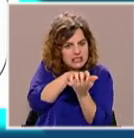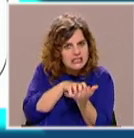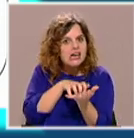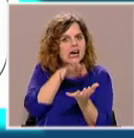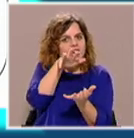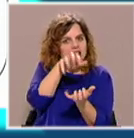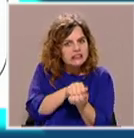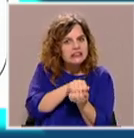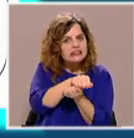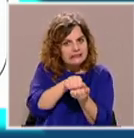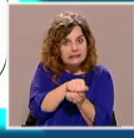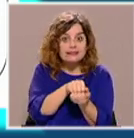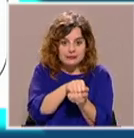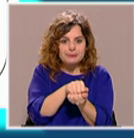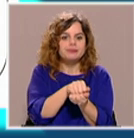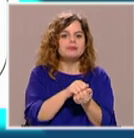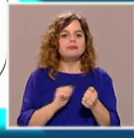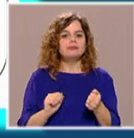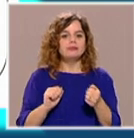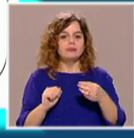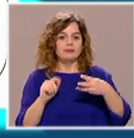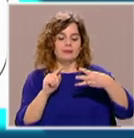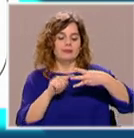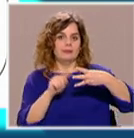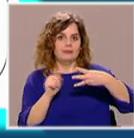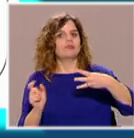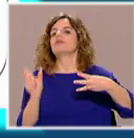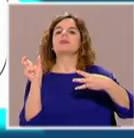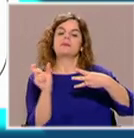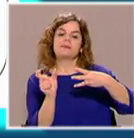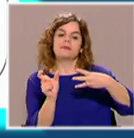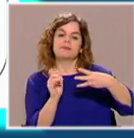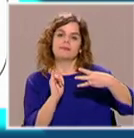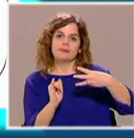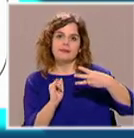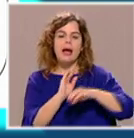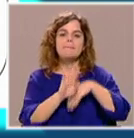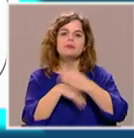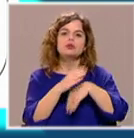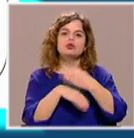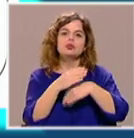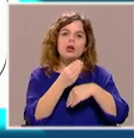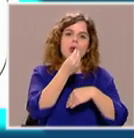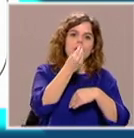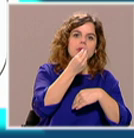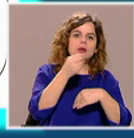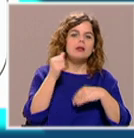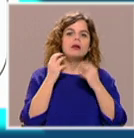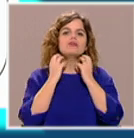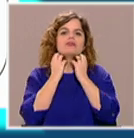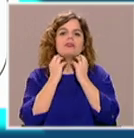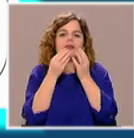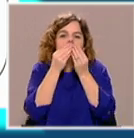A insalivação é a mistura destes alimentos, é quando se misturam os alimentos com a saliva, que é produzida pelas